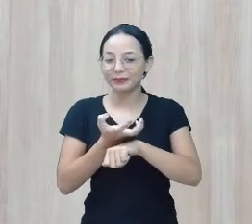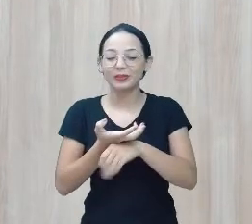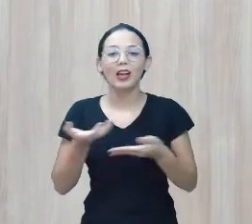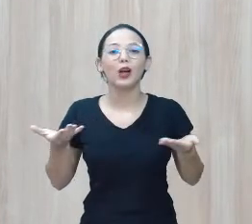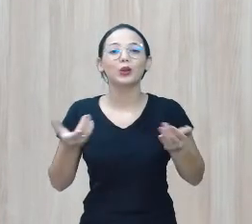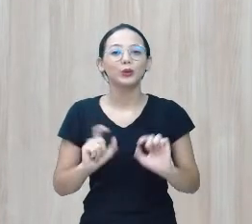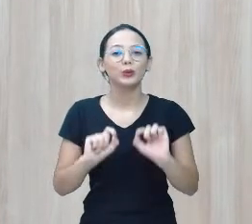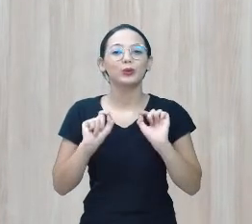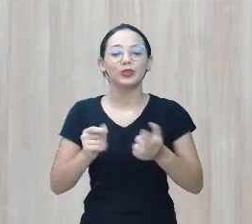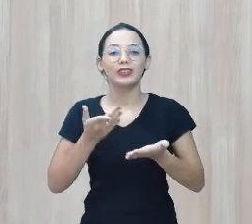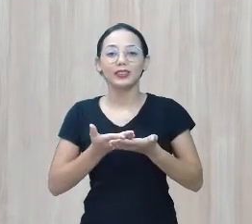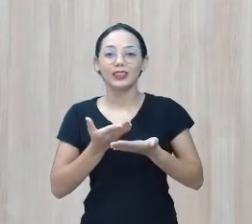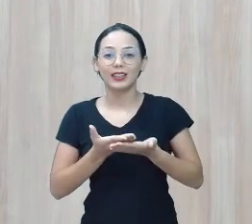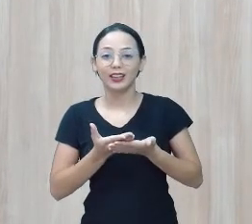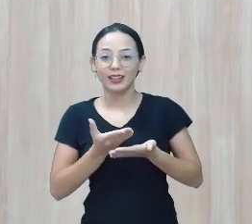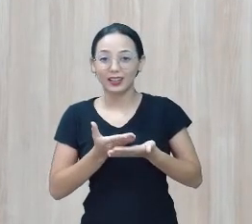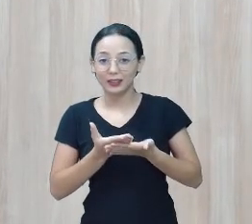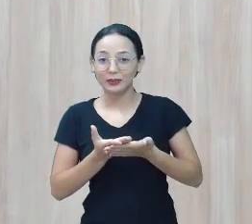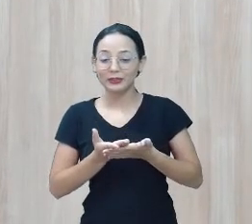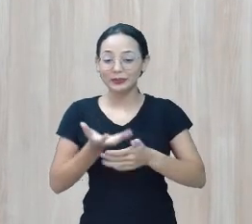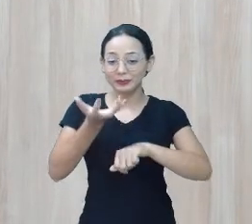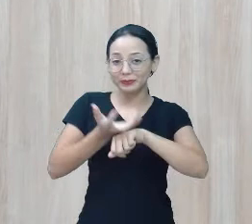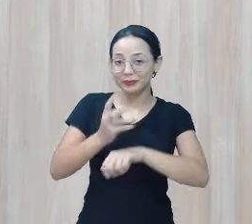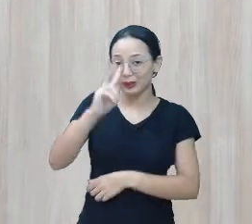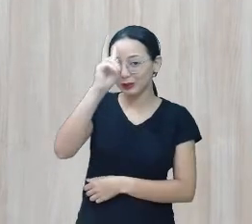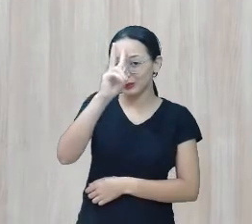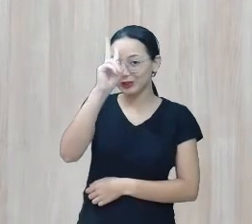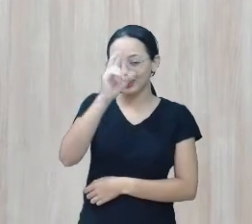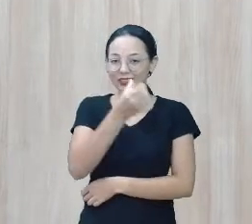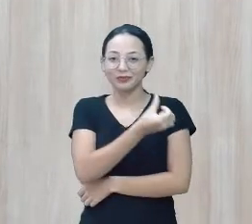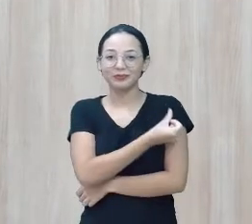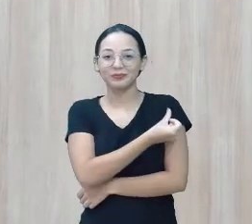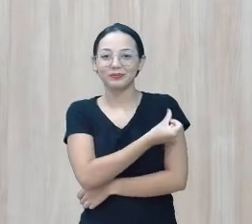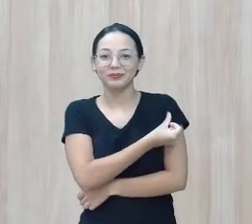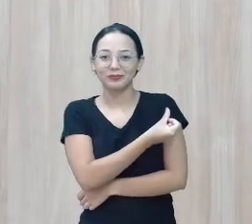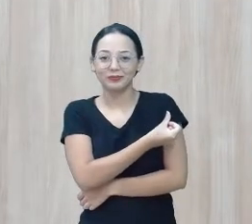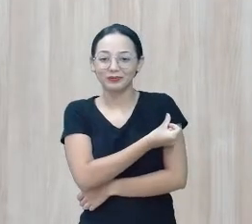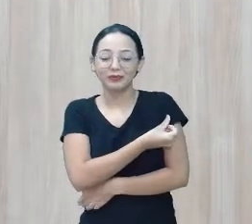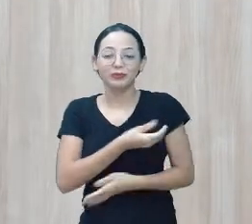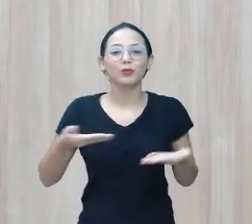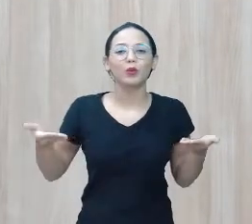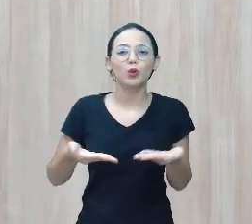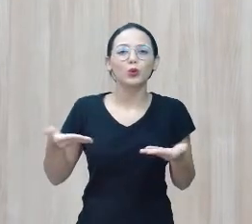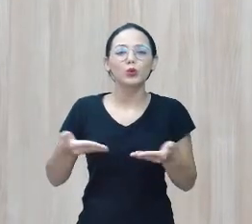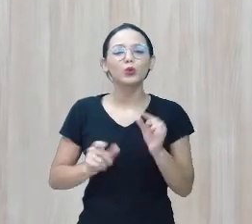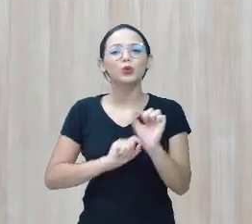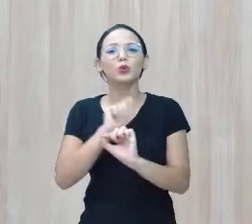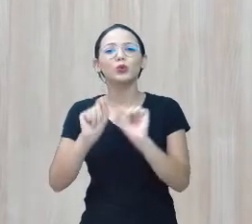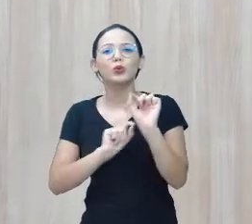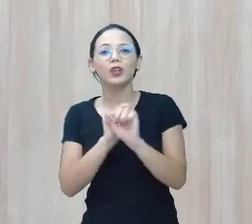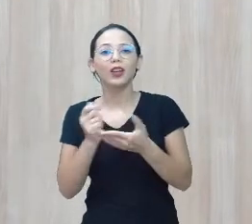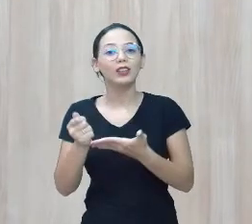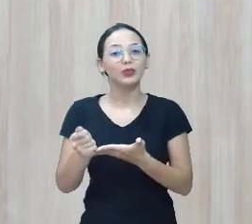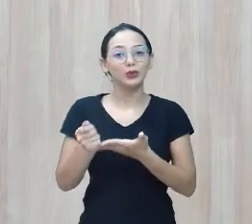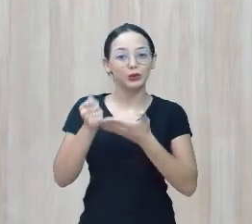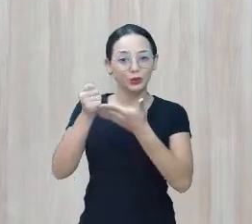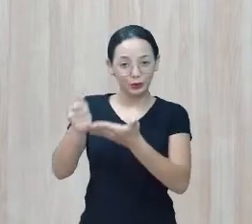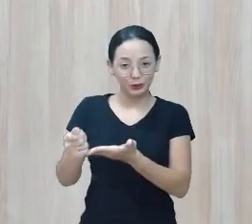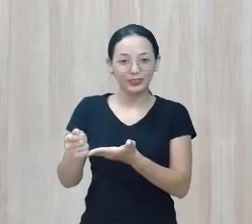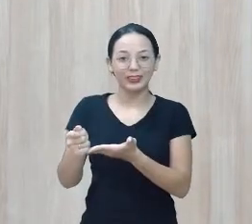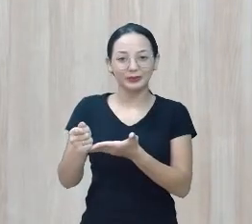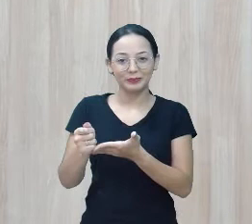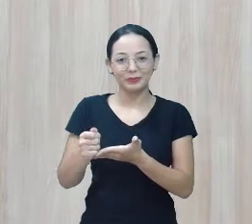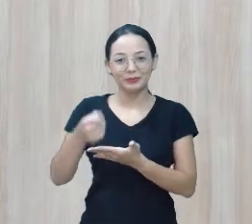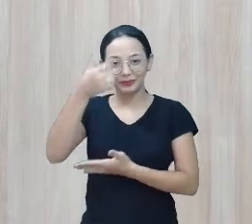para mais uma aula de História para o 6º ano. Hoje nós vamos contar aqui com a ajuda da Adriele,